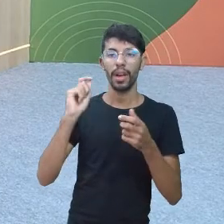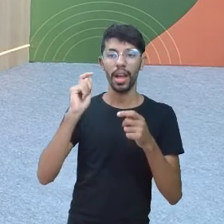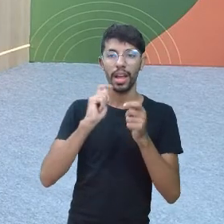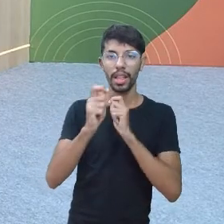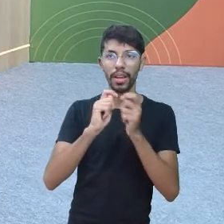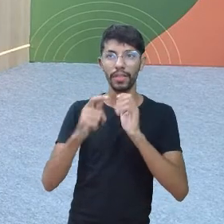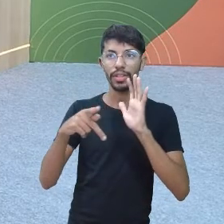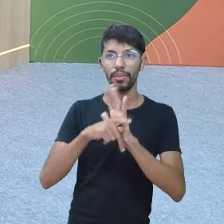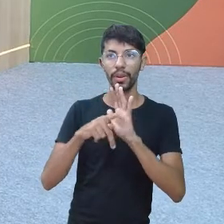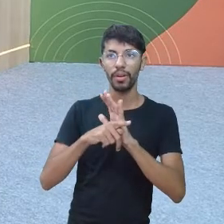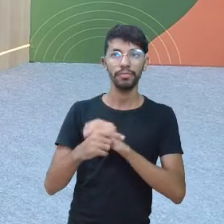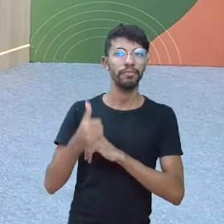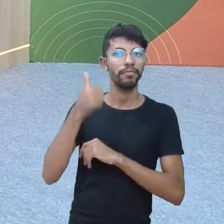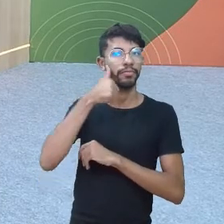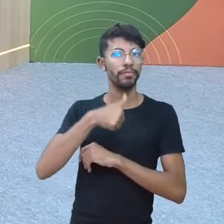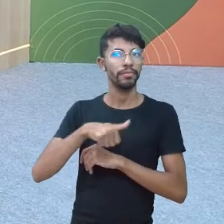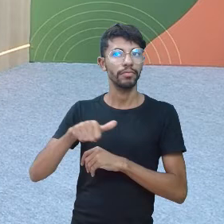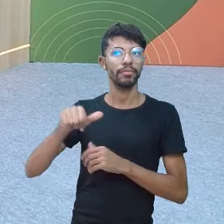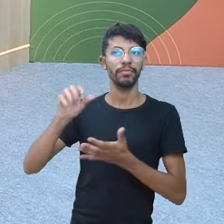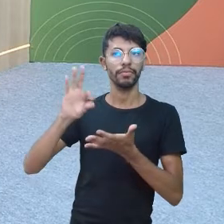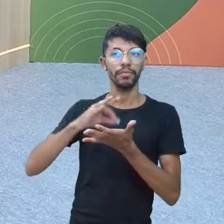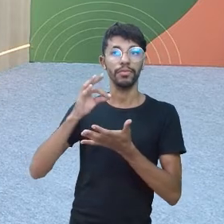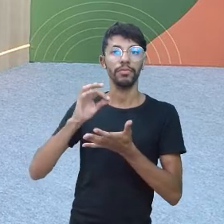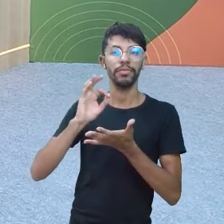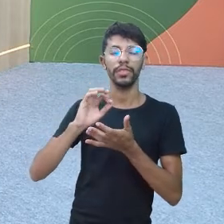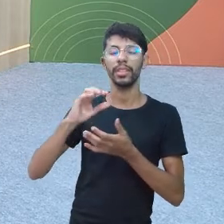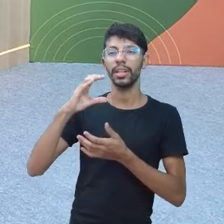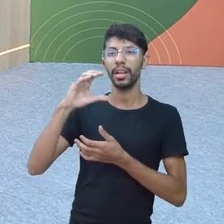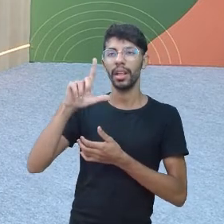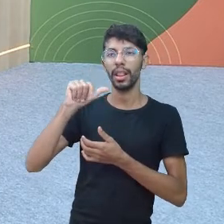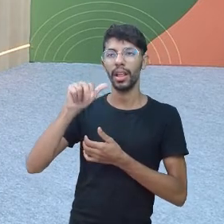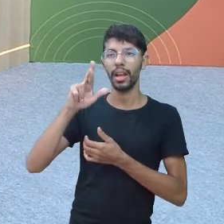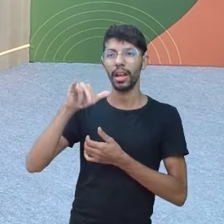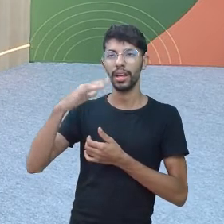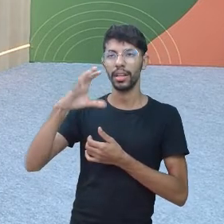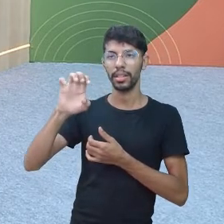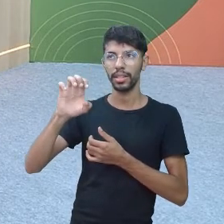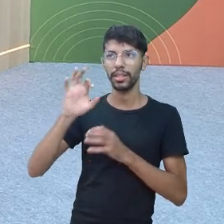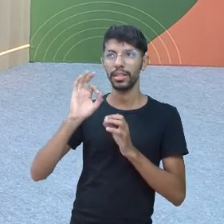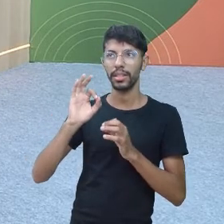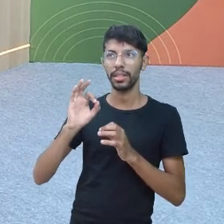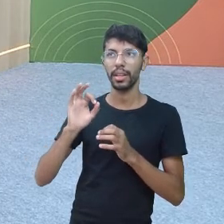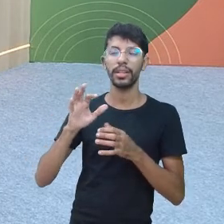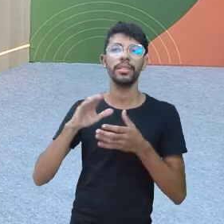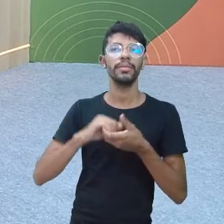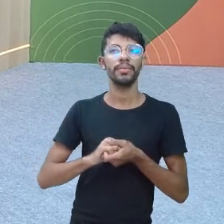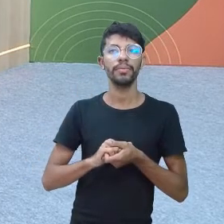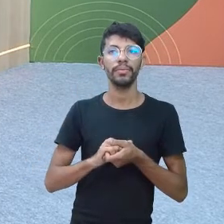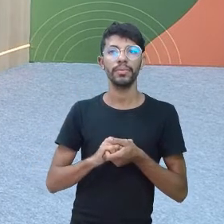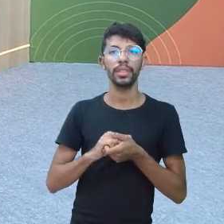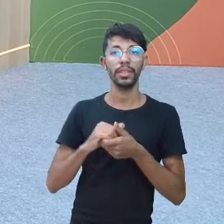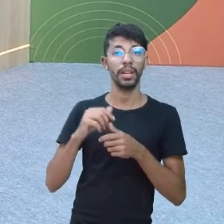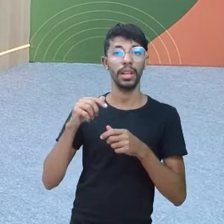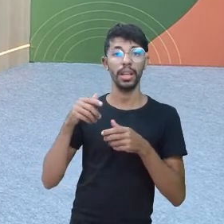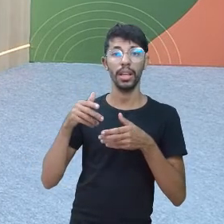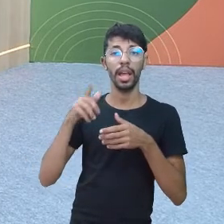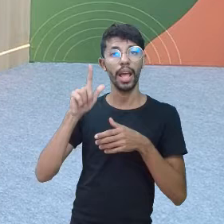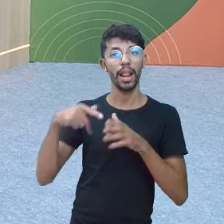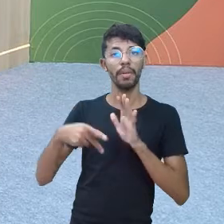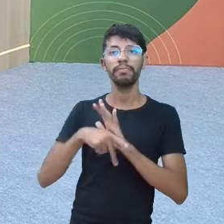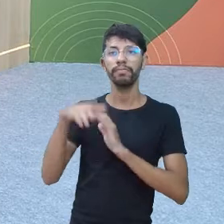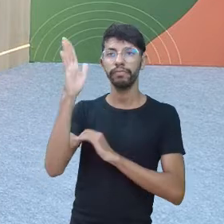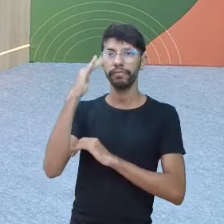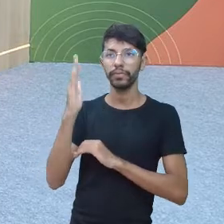que é uma das maiores escritoras brasileiras, né, que na verdade ela nasceu na Ucrânia, mas ela foi naturalizada